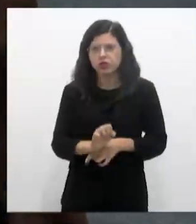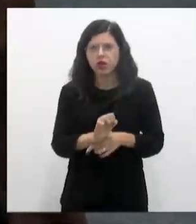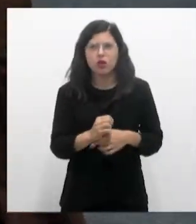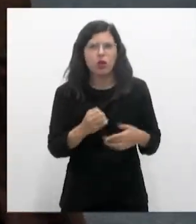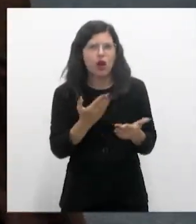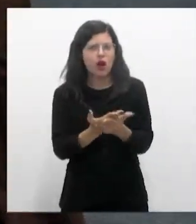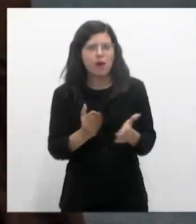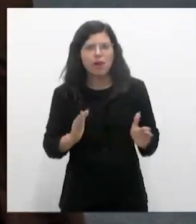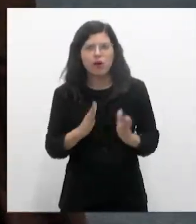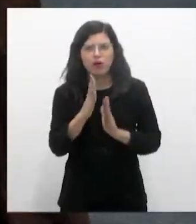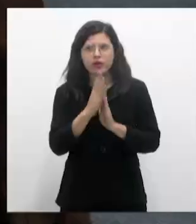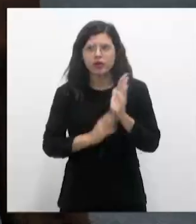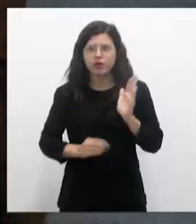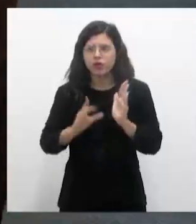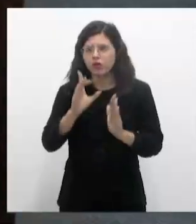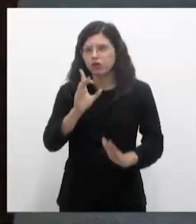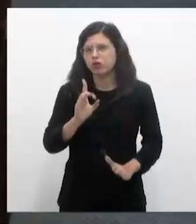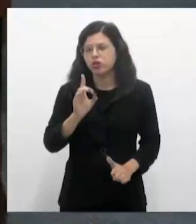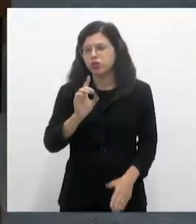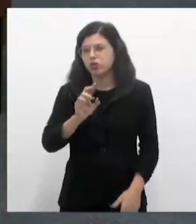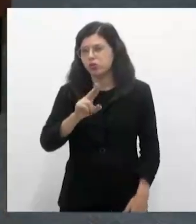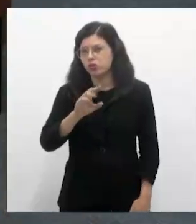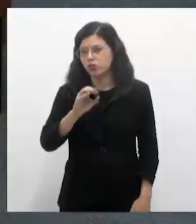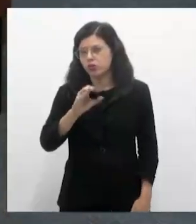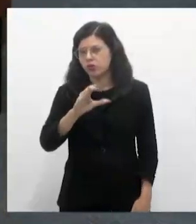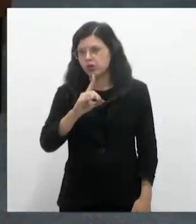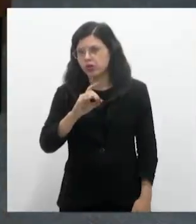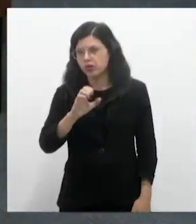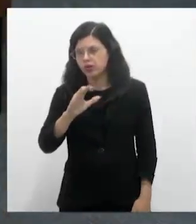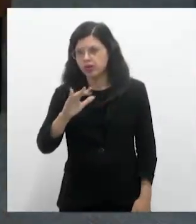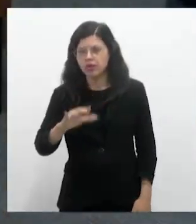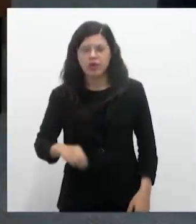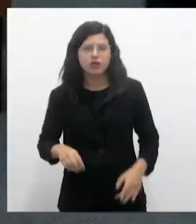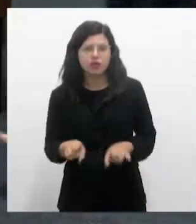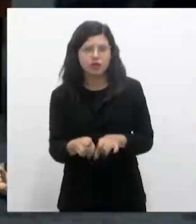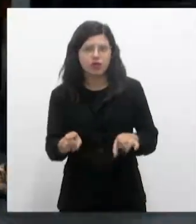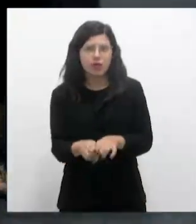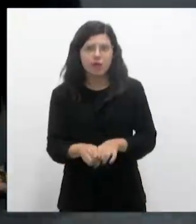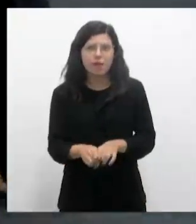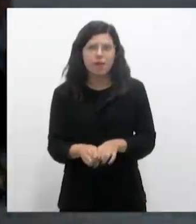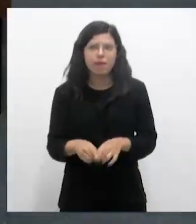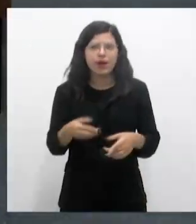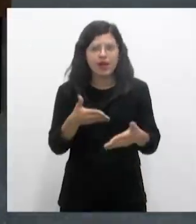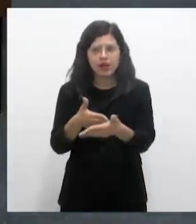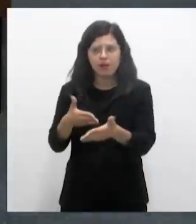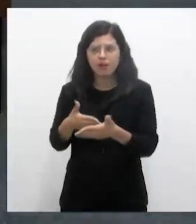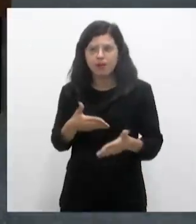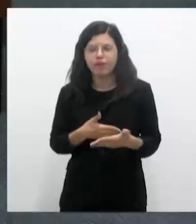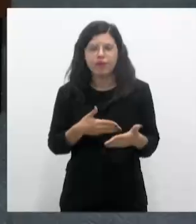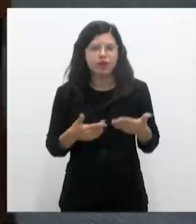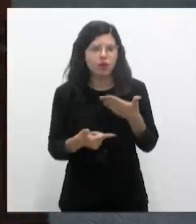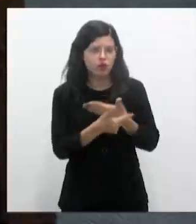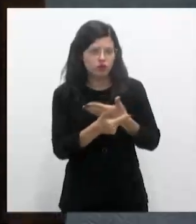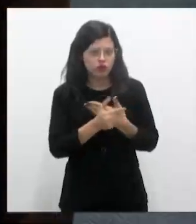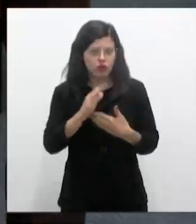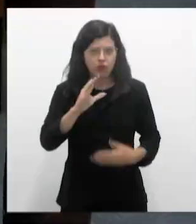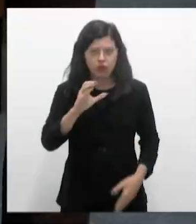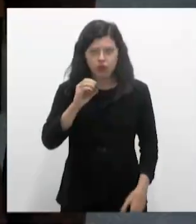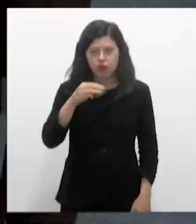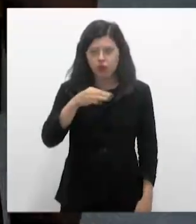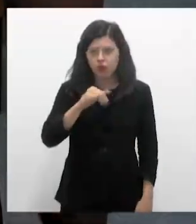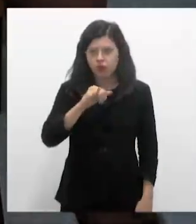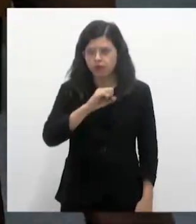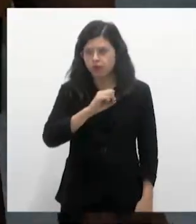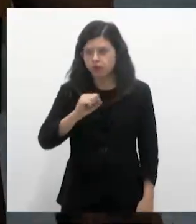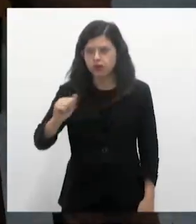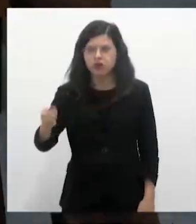atual de duodécimo e restringe cargos em comissão e ainda retira a capacidade legislativa sobre as taxas